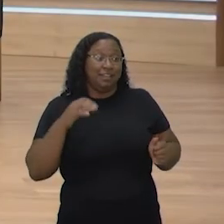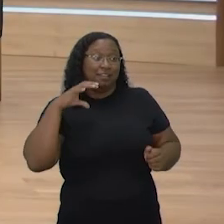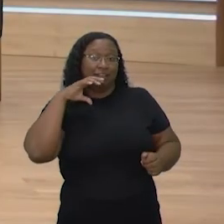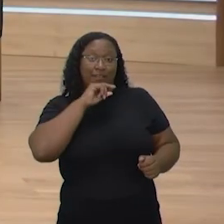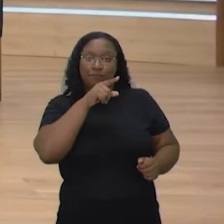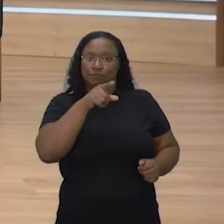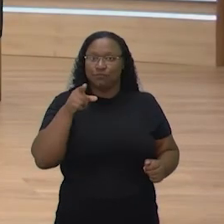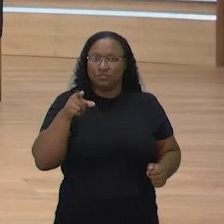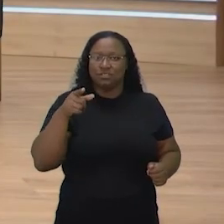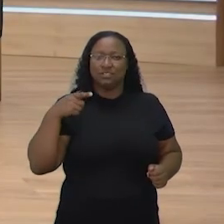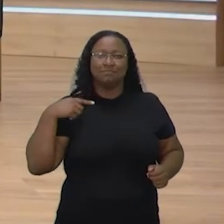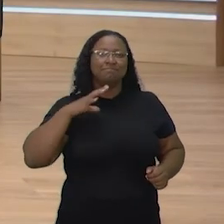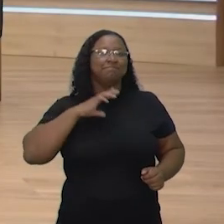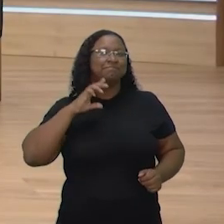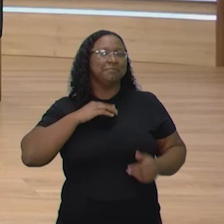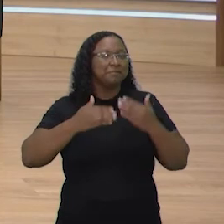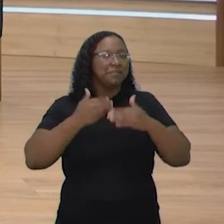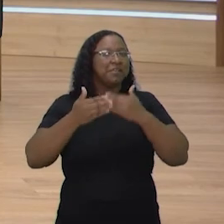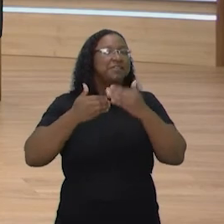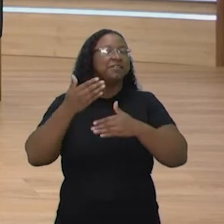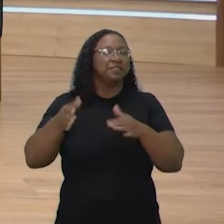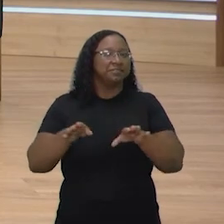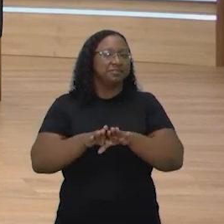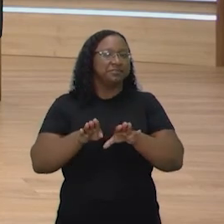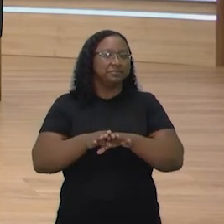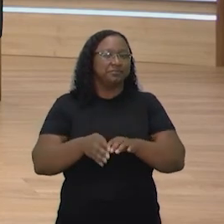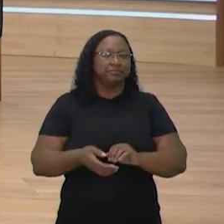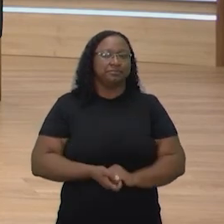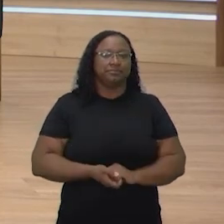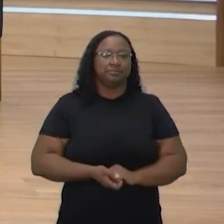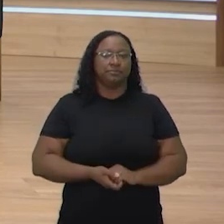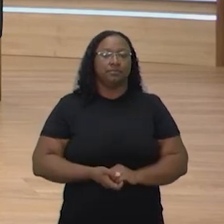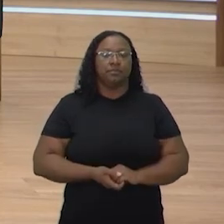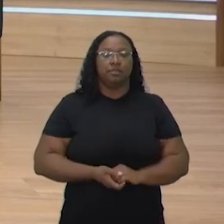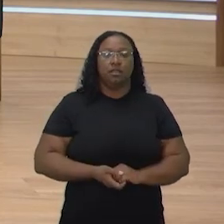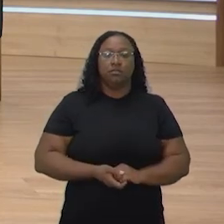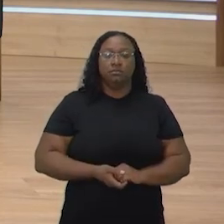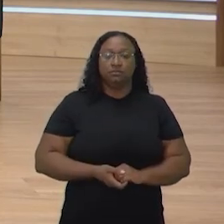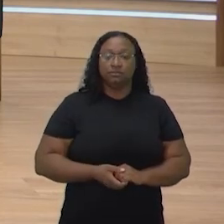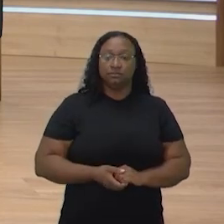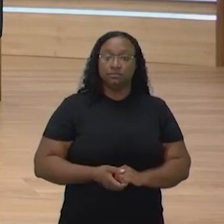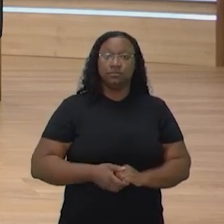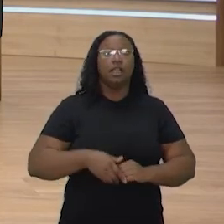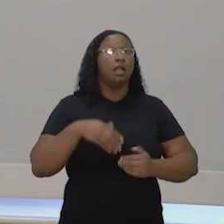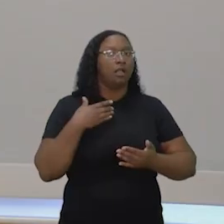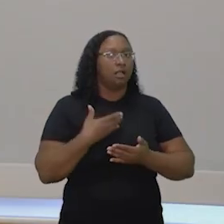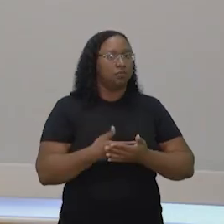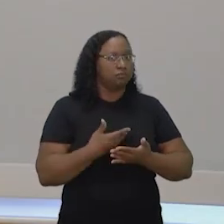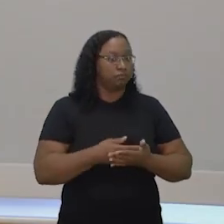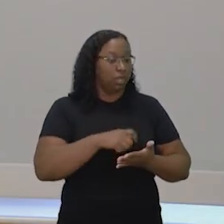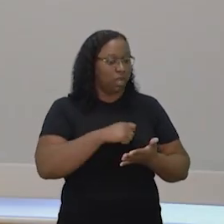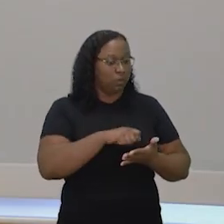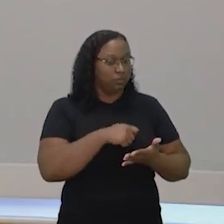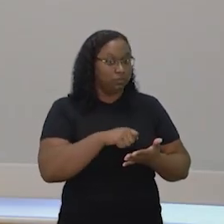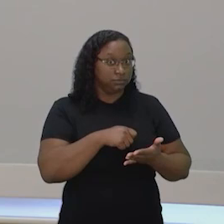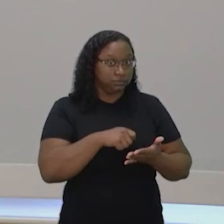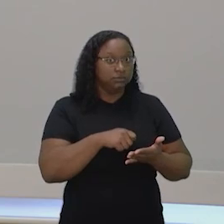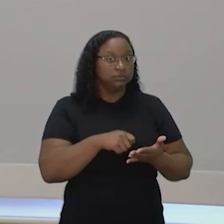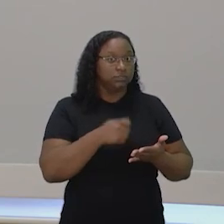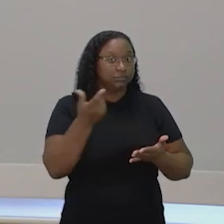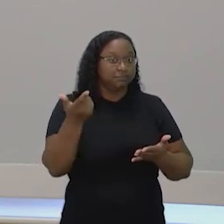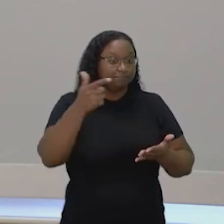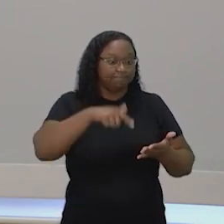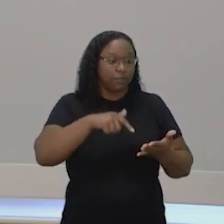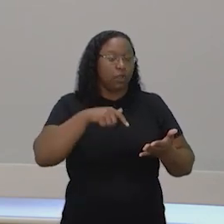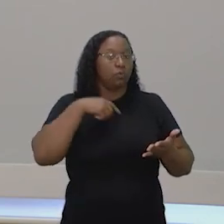estudante, de continuar aí esses estudos. E para vocês darem seguimento, façam anotações, revejam esse vídeo. Lembrando que a gente tem mais